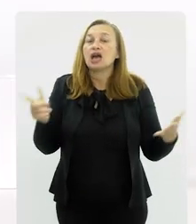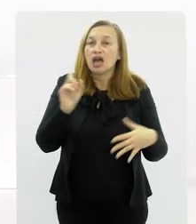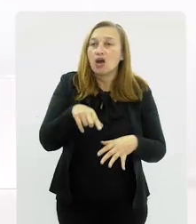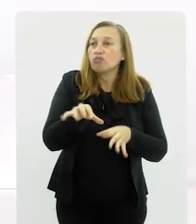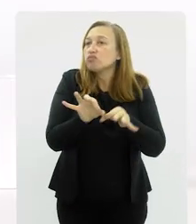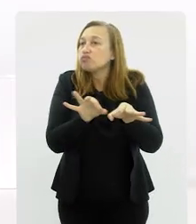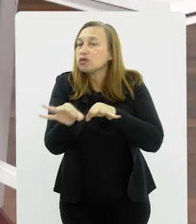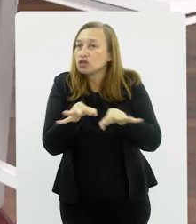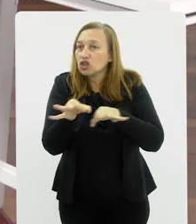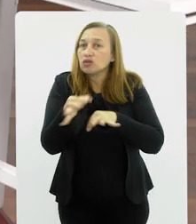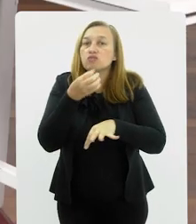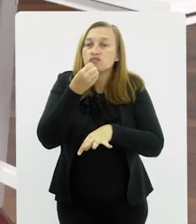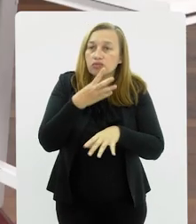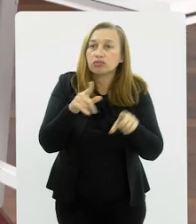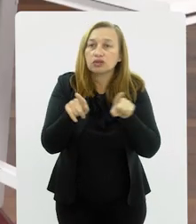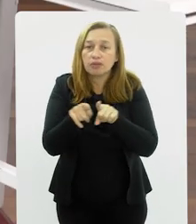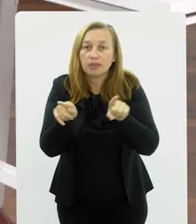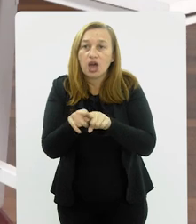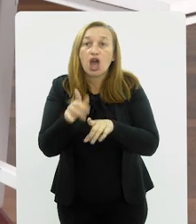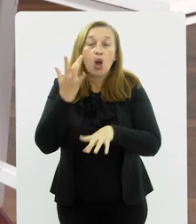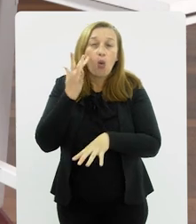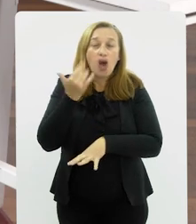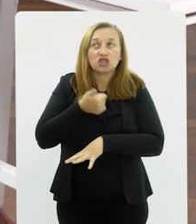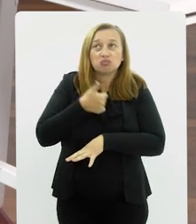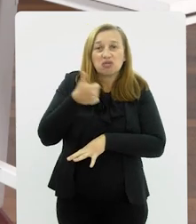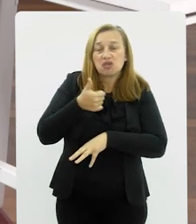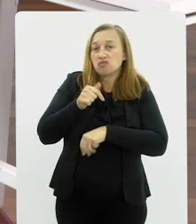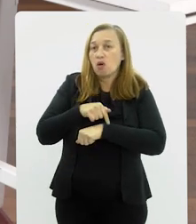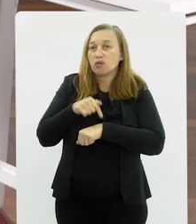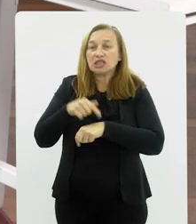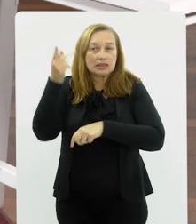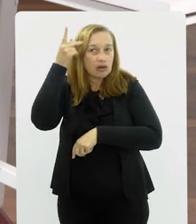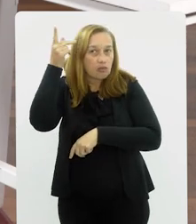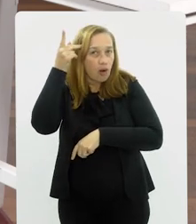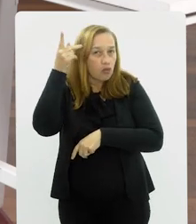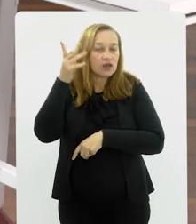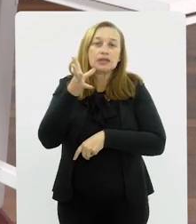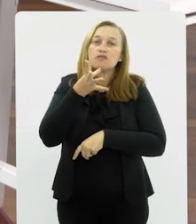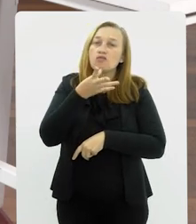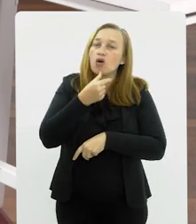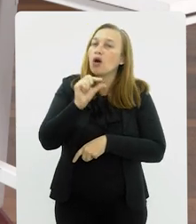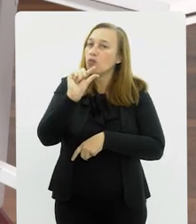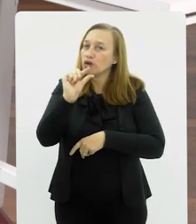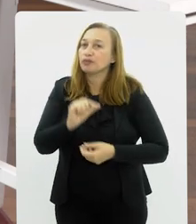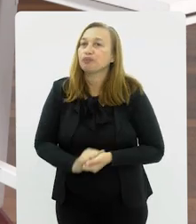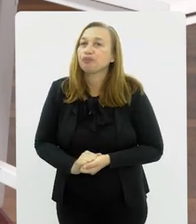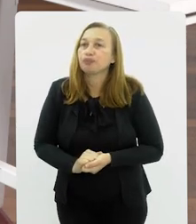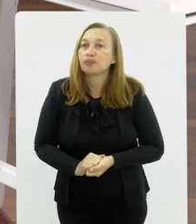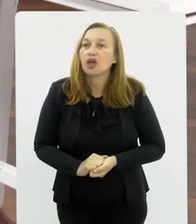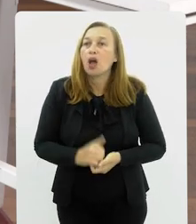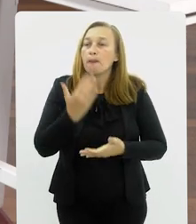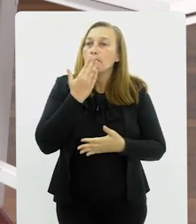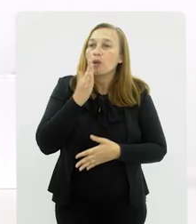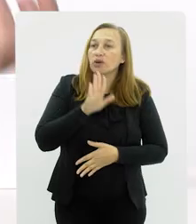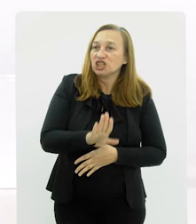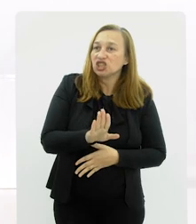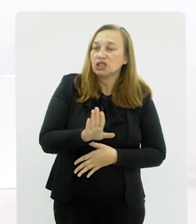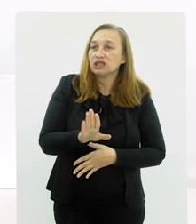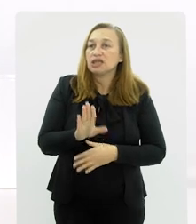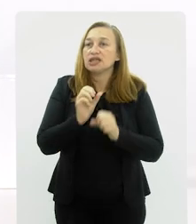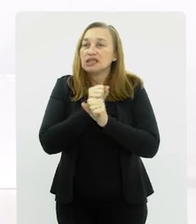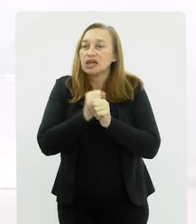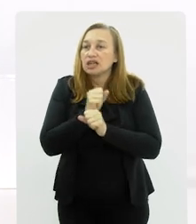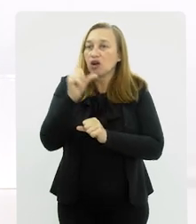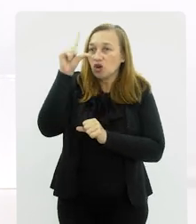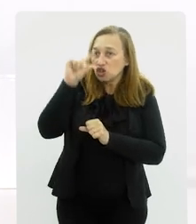projeto dispendioso também, né? Eu acho que nesse primeiro momento em São Paulo ainda vai dificultar. Tinham prometido esse ano ter